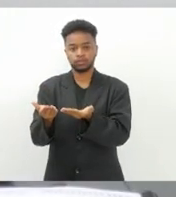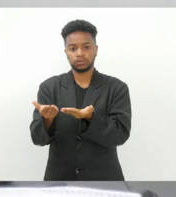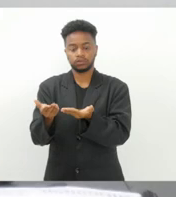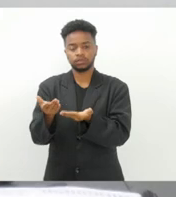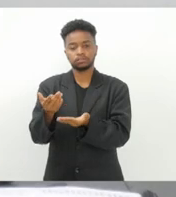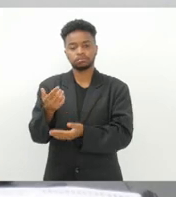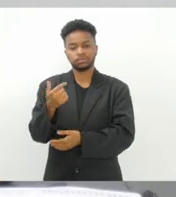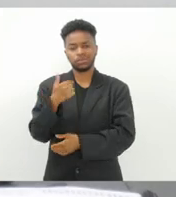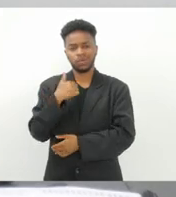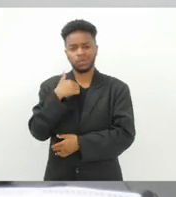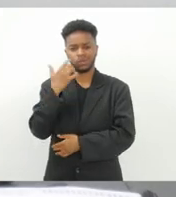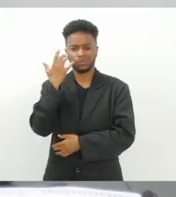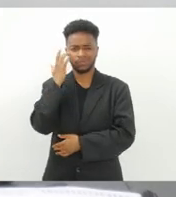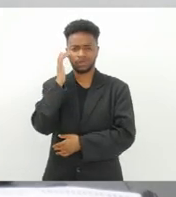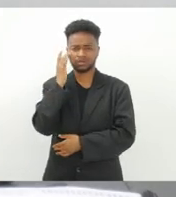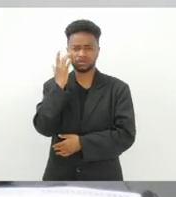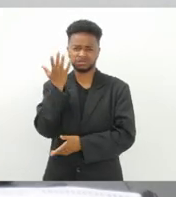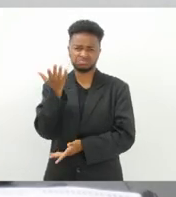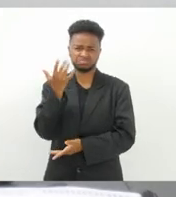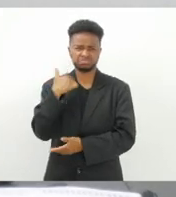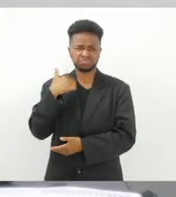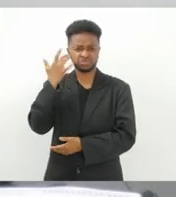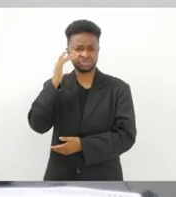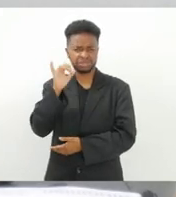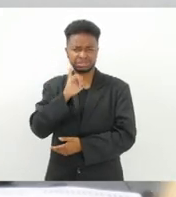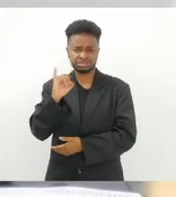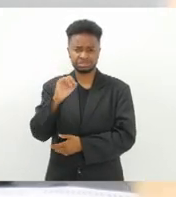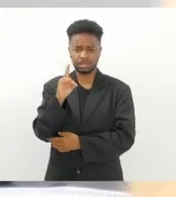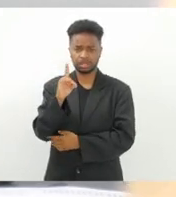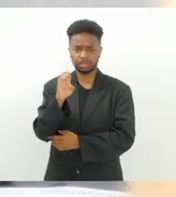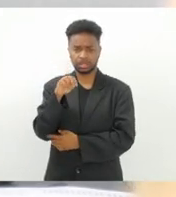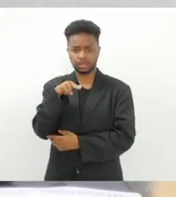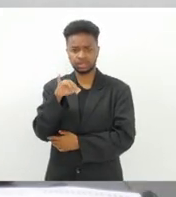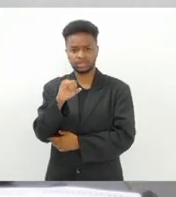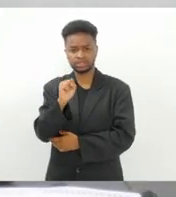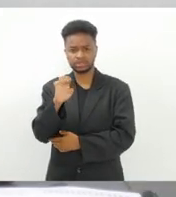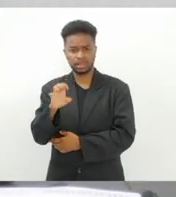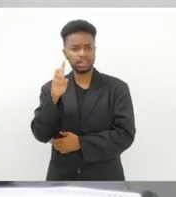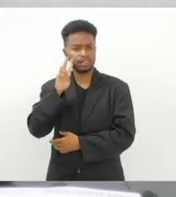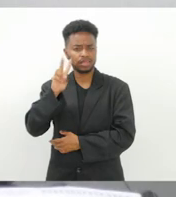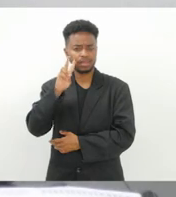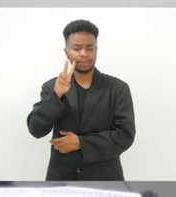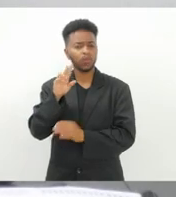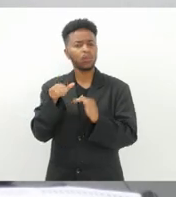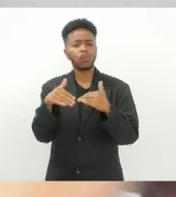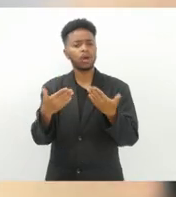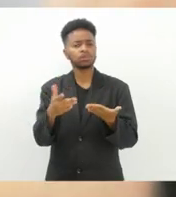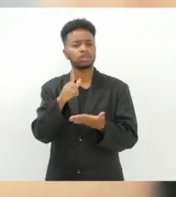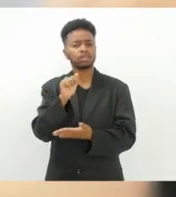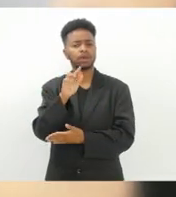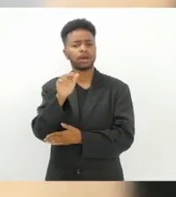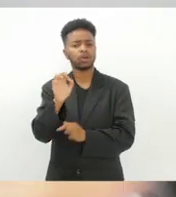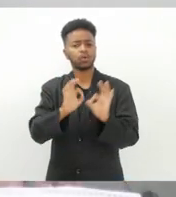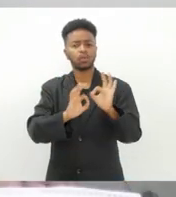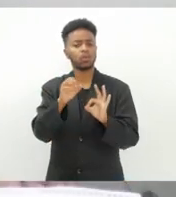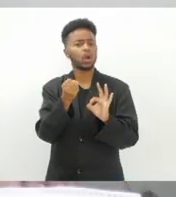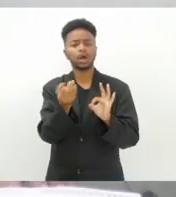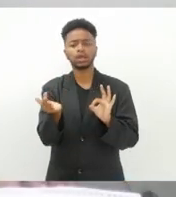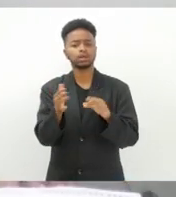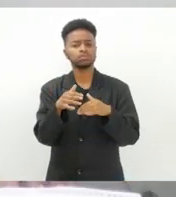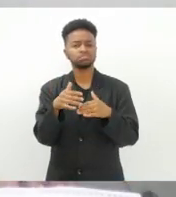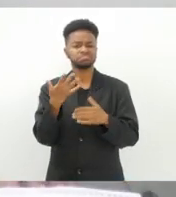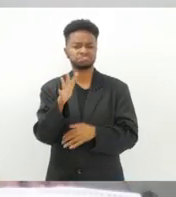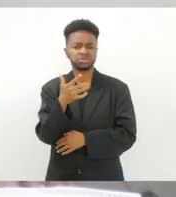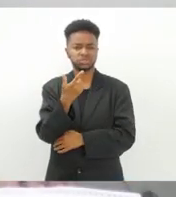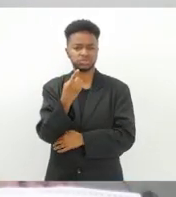eu tenho a impressão, eu não sei se a Denise Lobato lembra, quando foi que a gente, que a Lara organizou isso com pais e mães de santo? Deve